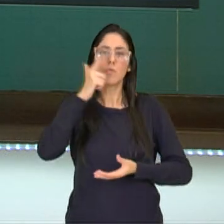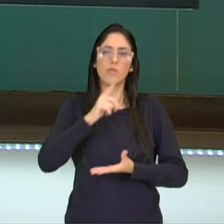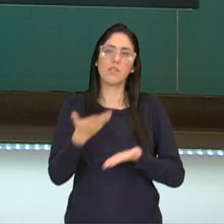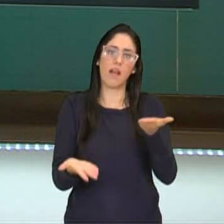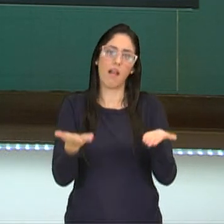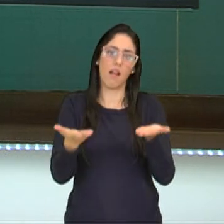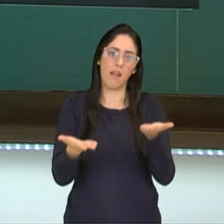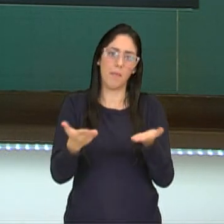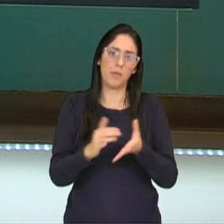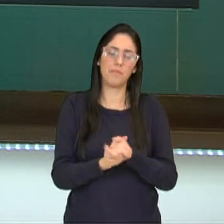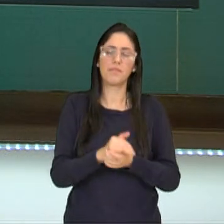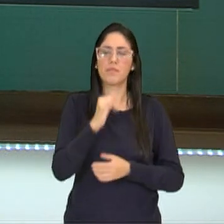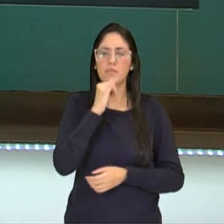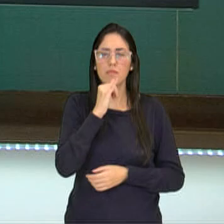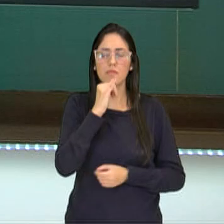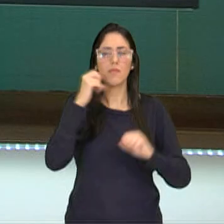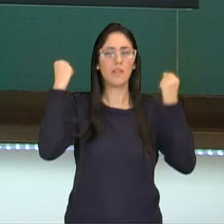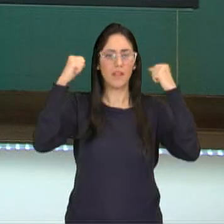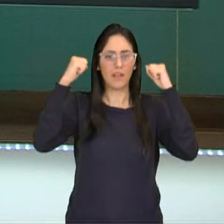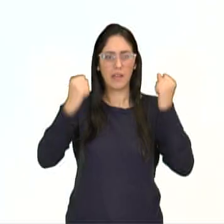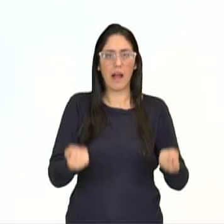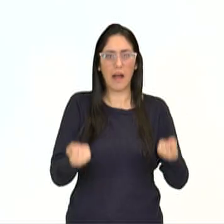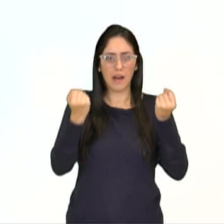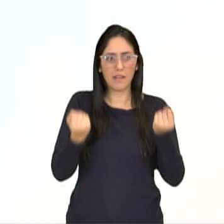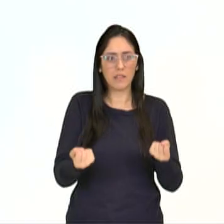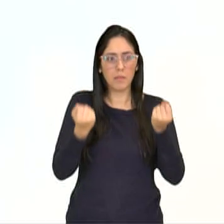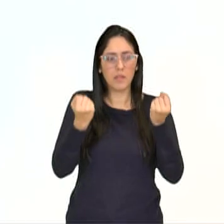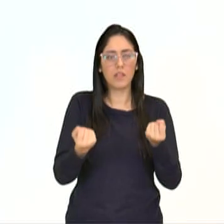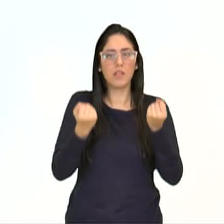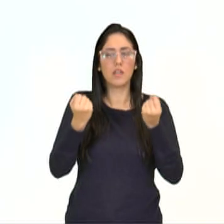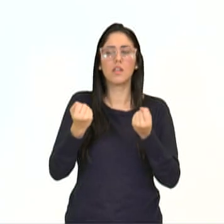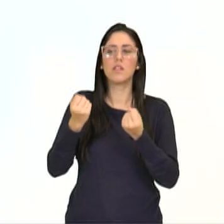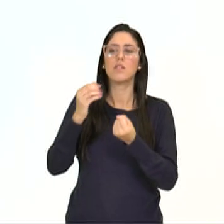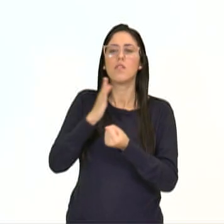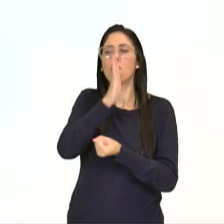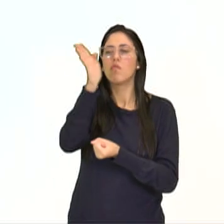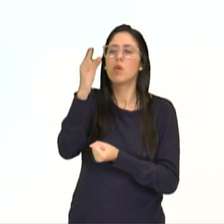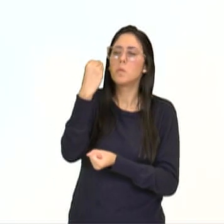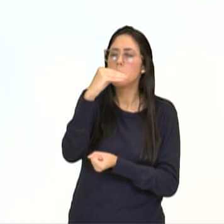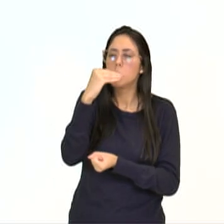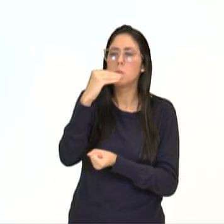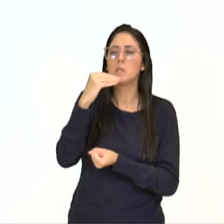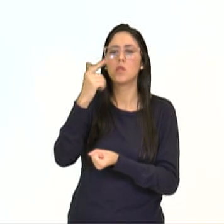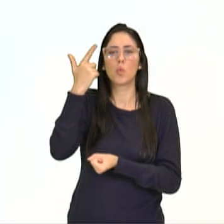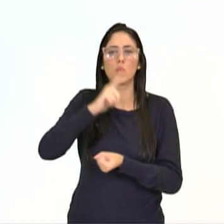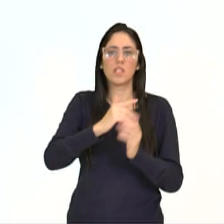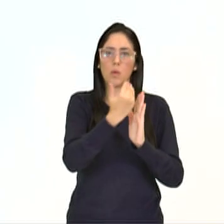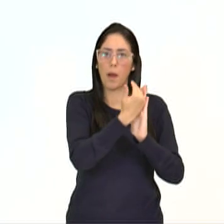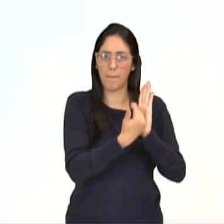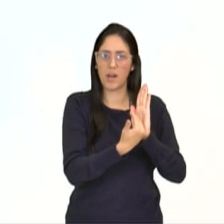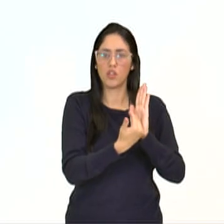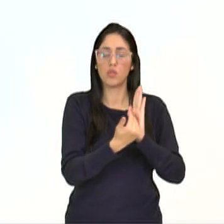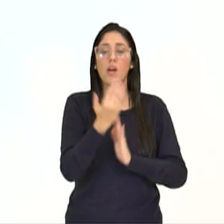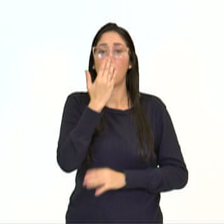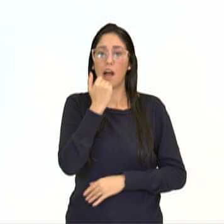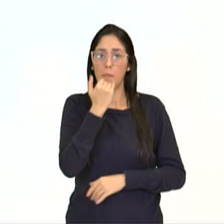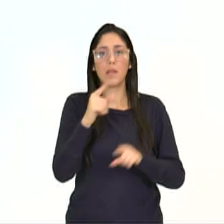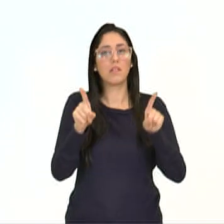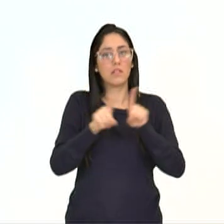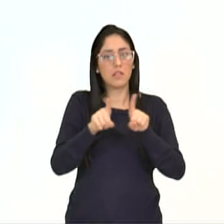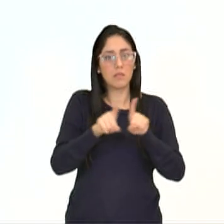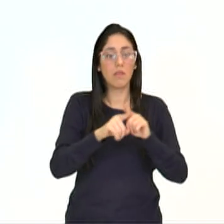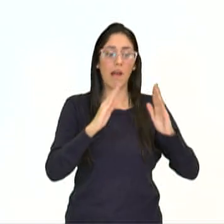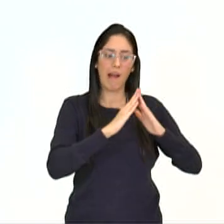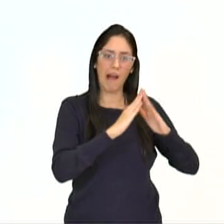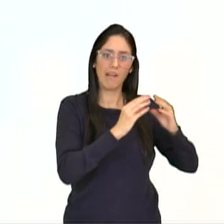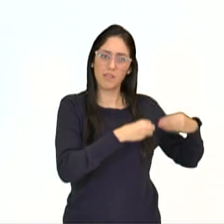financeiro. Então, por exemplo, a academia, ele foi lá e negociou por um valor mais baixo, né? E a alimentação também, começou a levar lanche